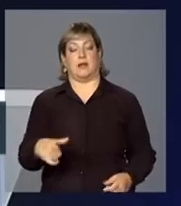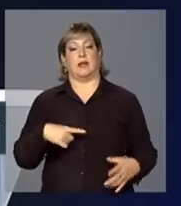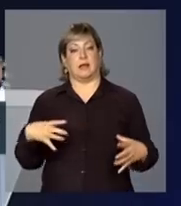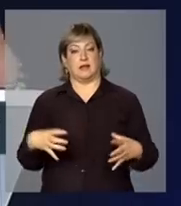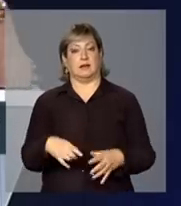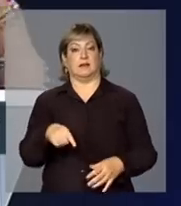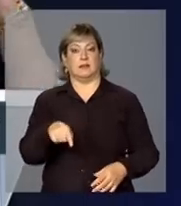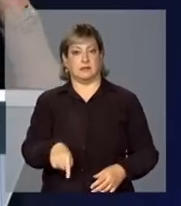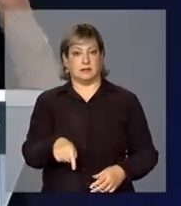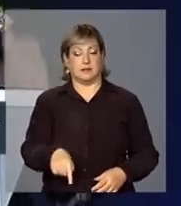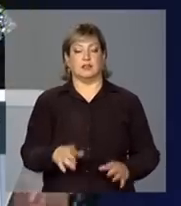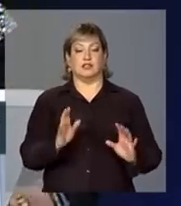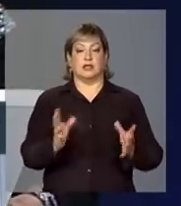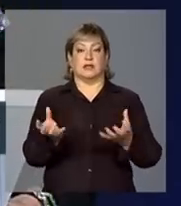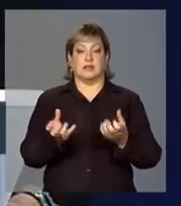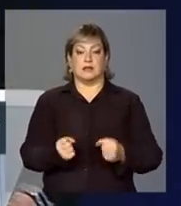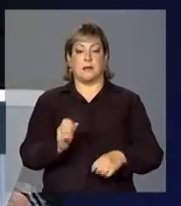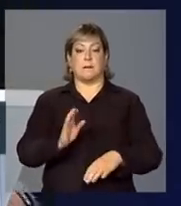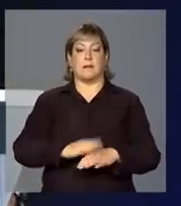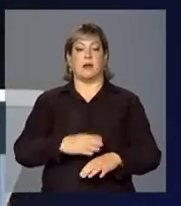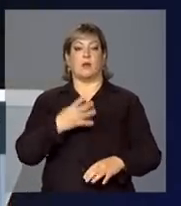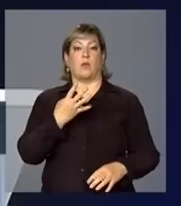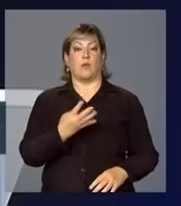ao qual, aliás, já aderiram